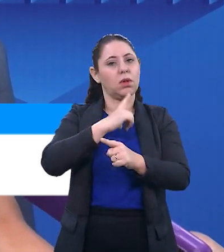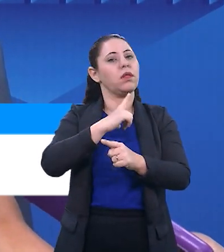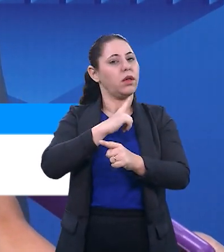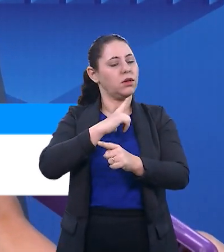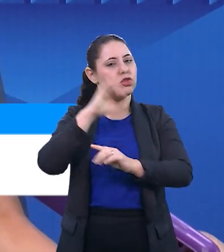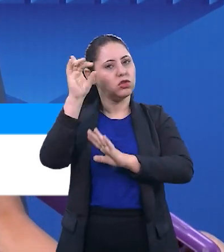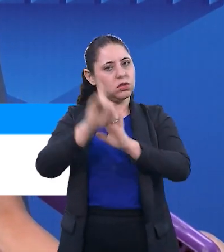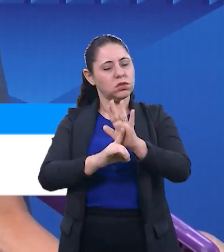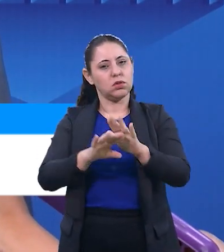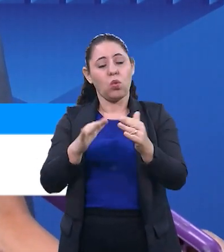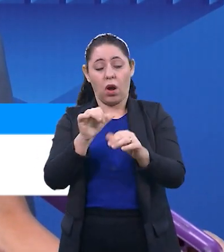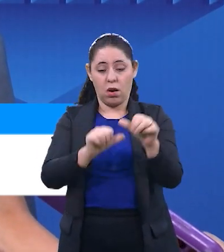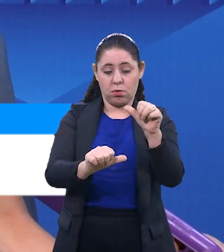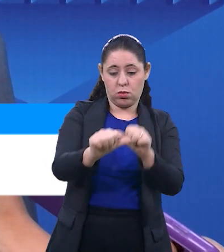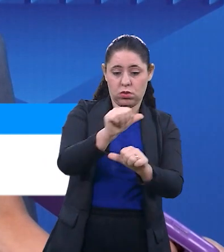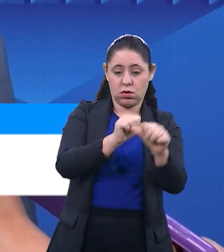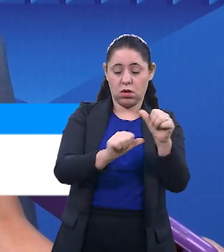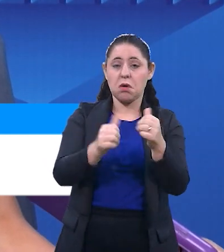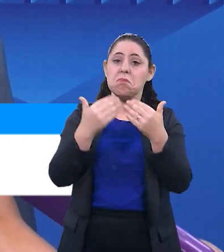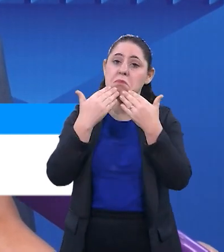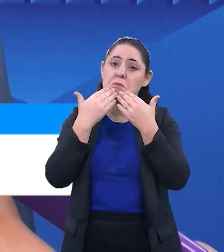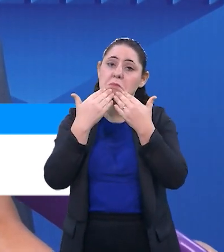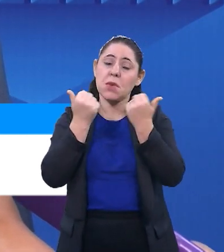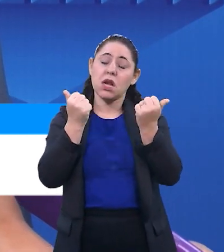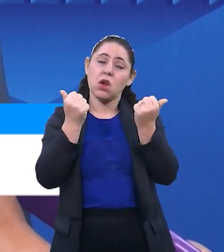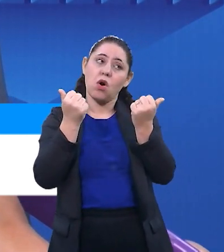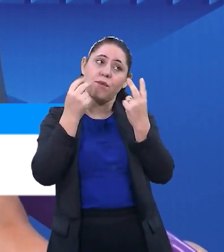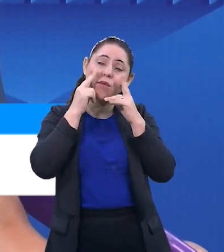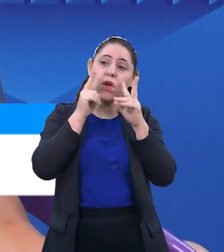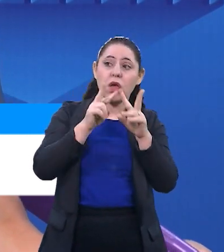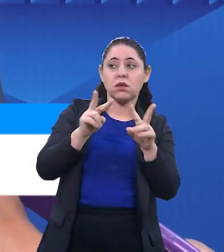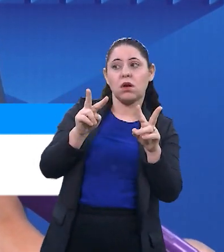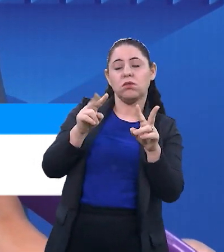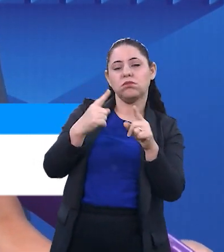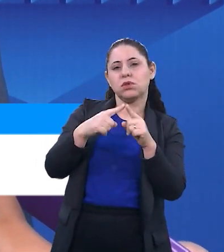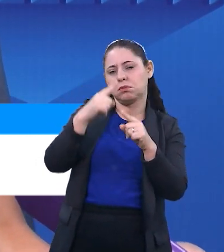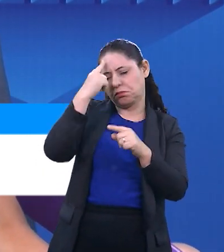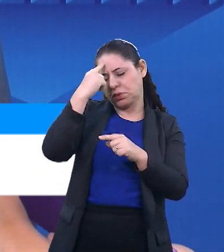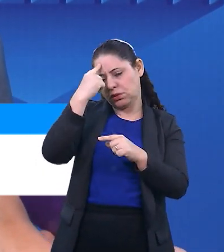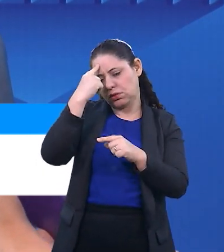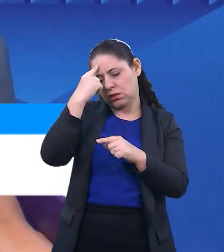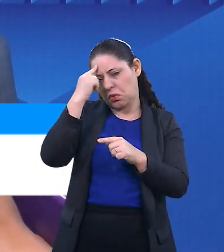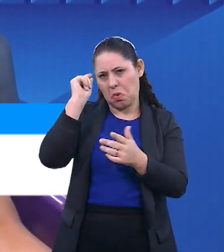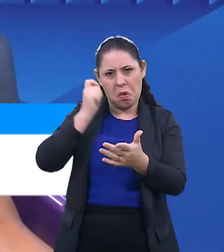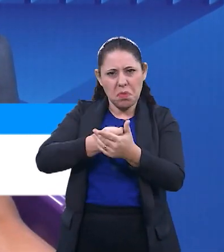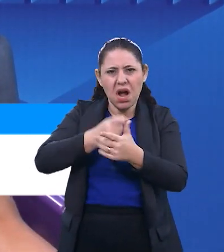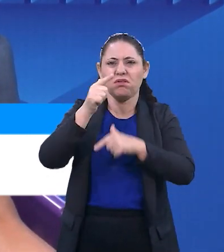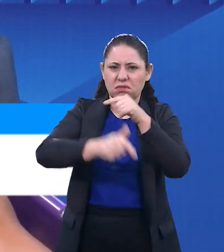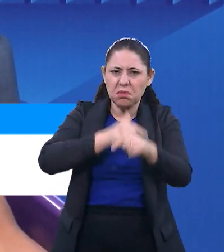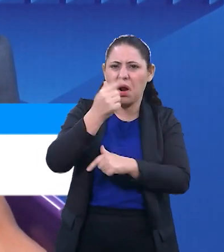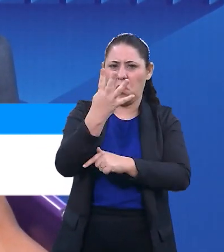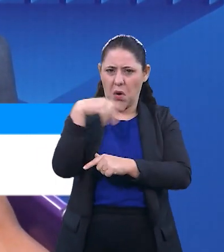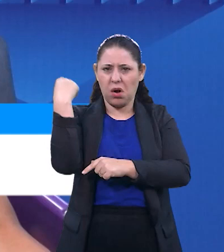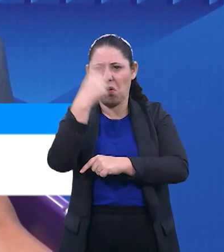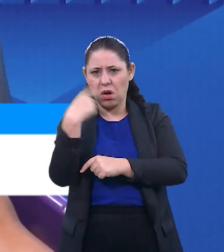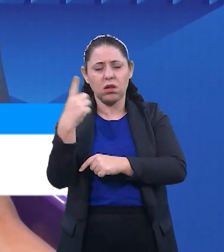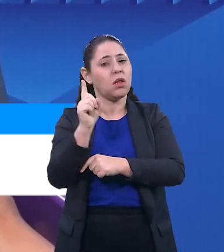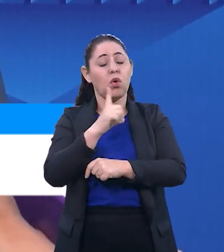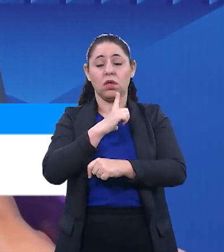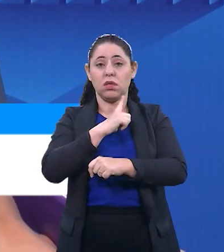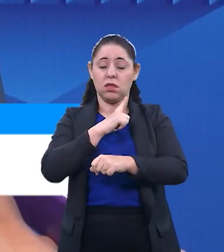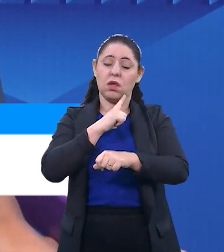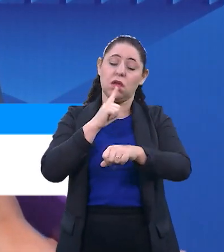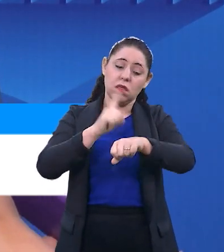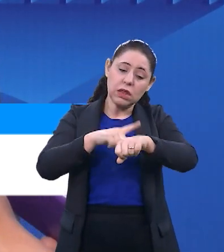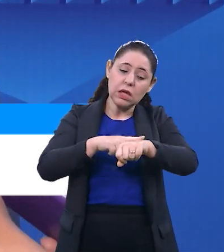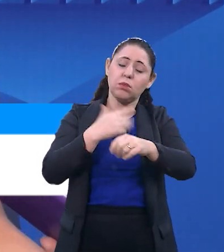receber a bolsa. Com a mudança, ficou bem melhor na minha visão, porque o aluno não é obrigado mais a trabalhar as 4 horas, então ele